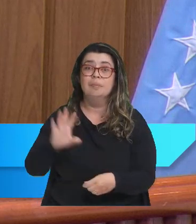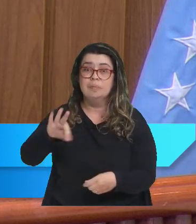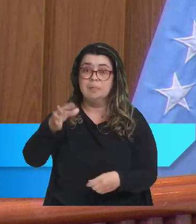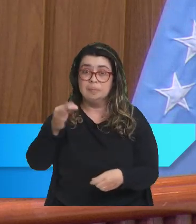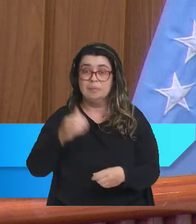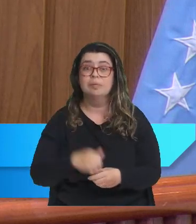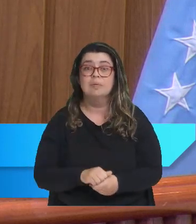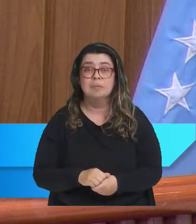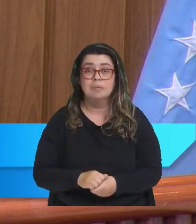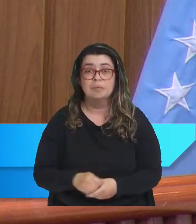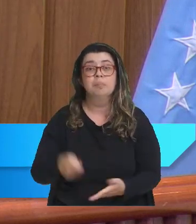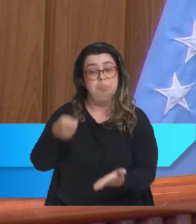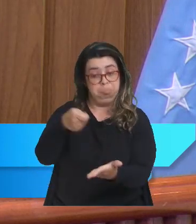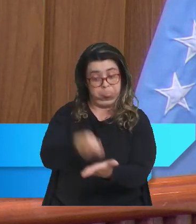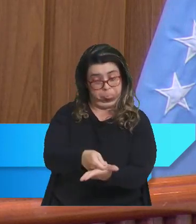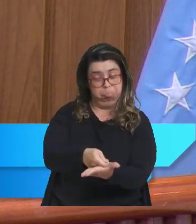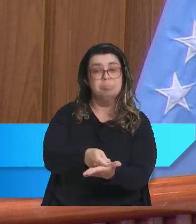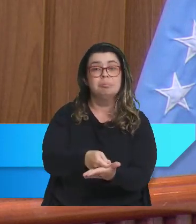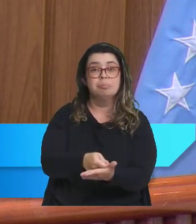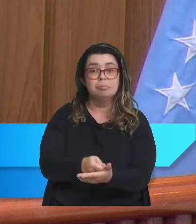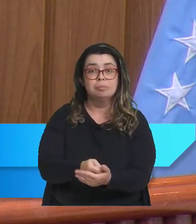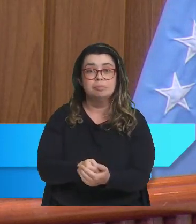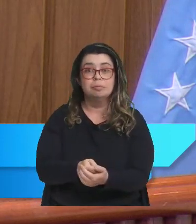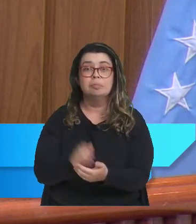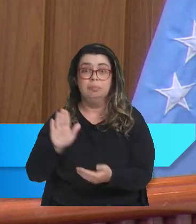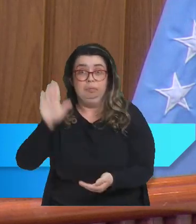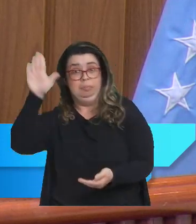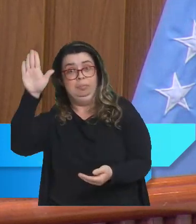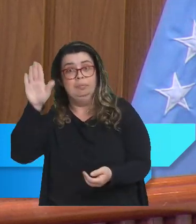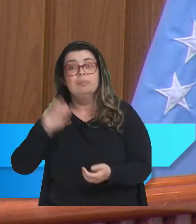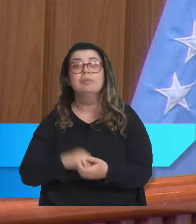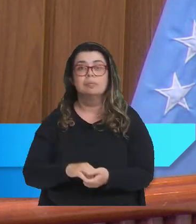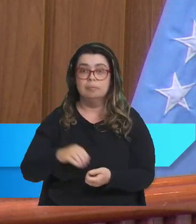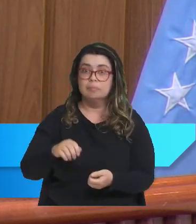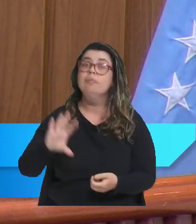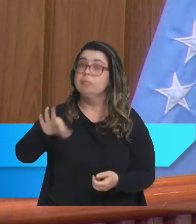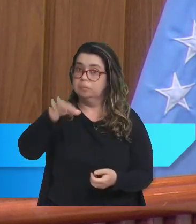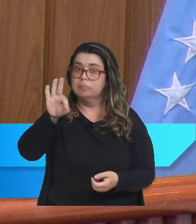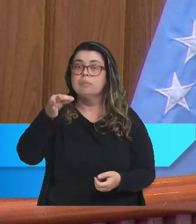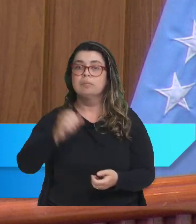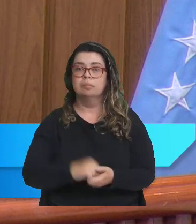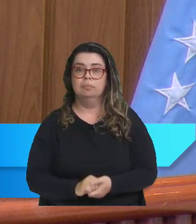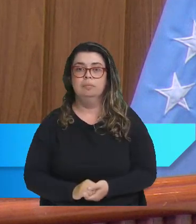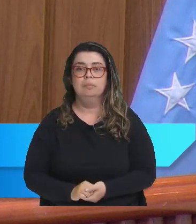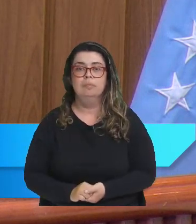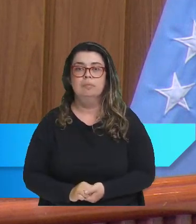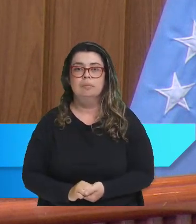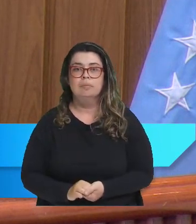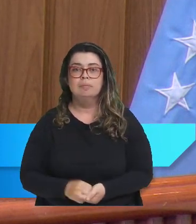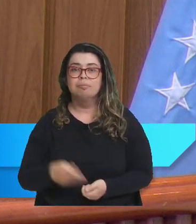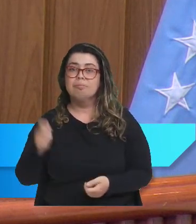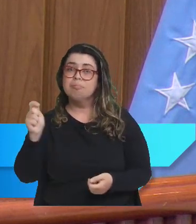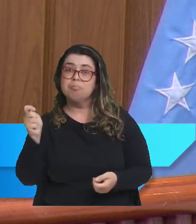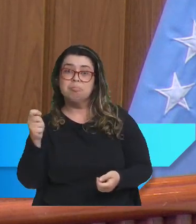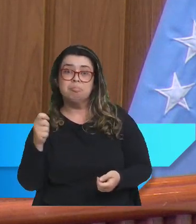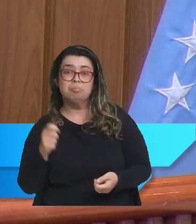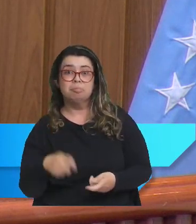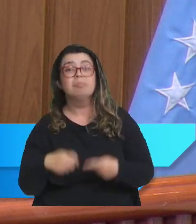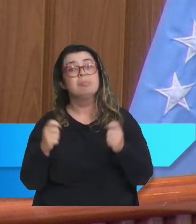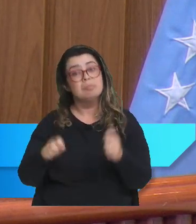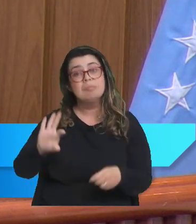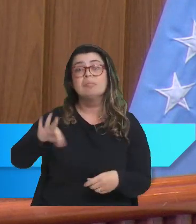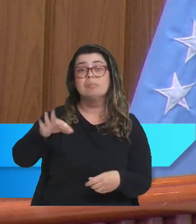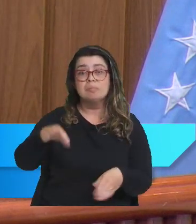E eles votam e elegem. O povo de Ourinhos elege. E o povo de Assis pode eleger